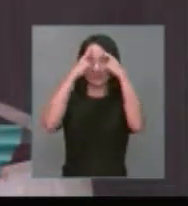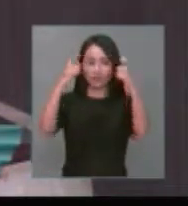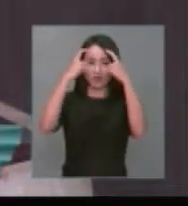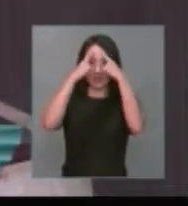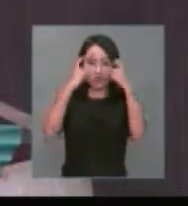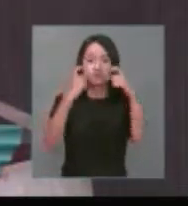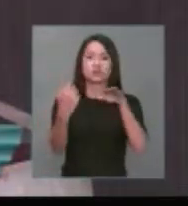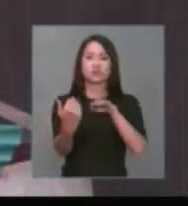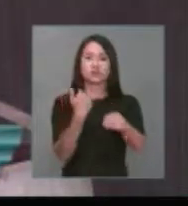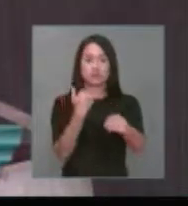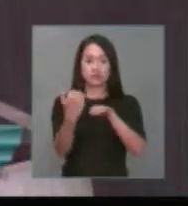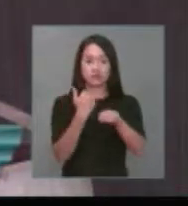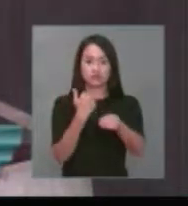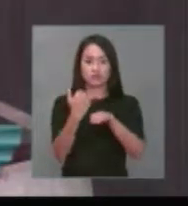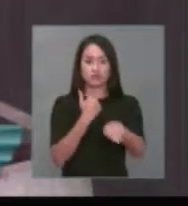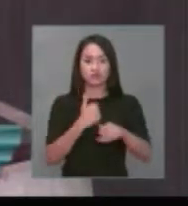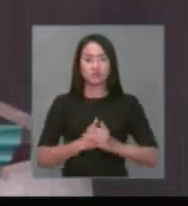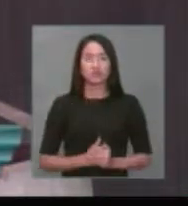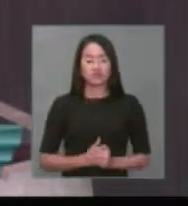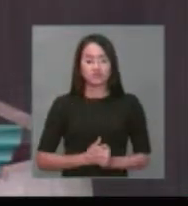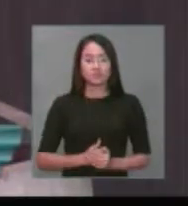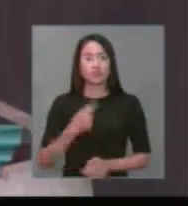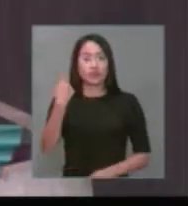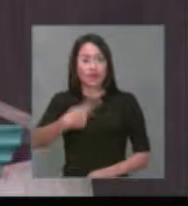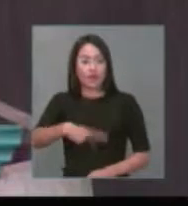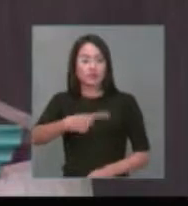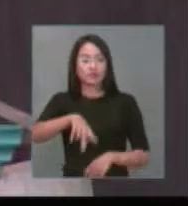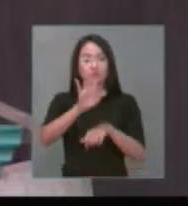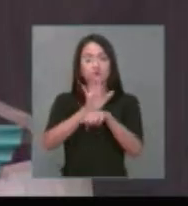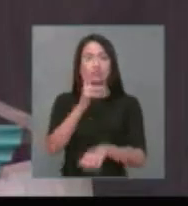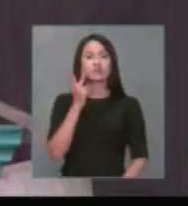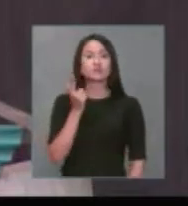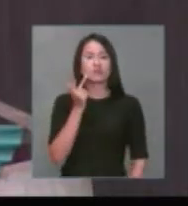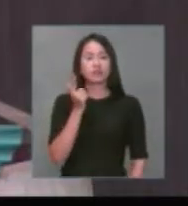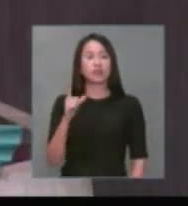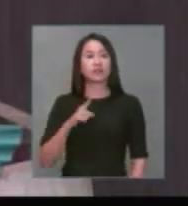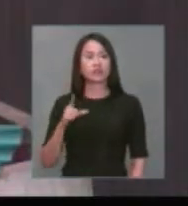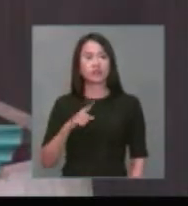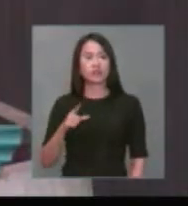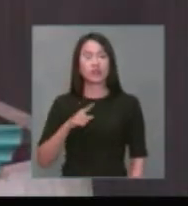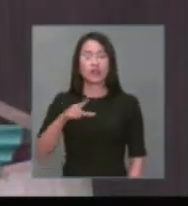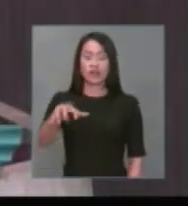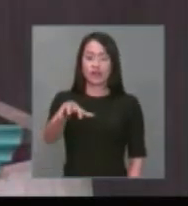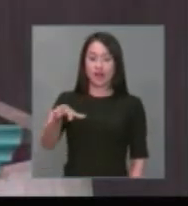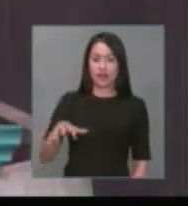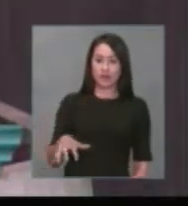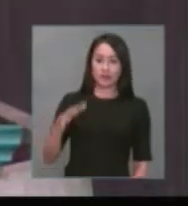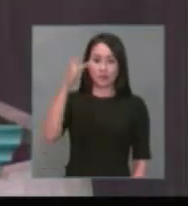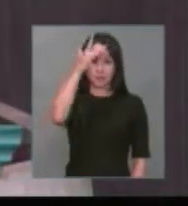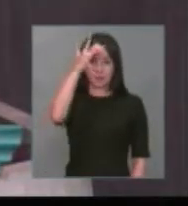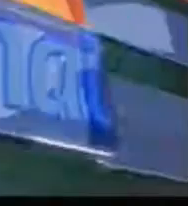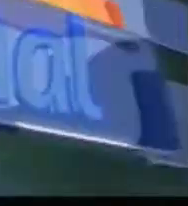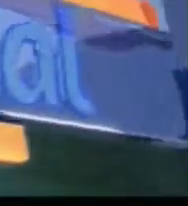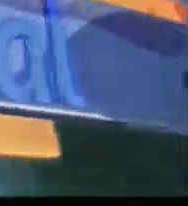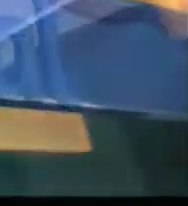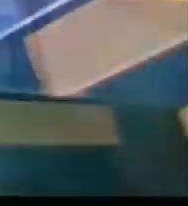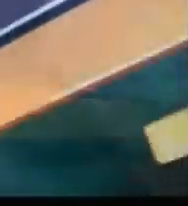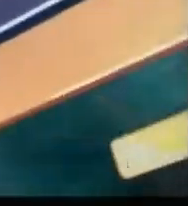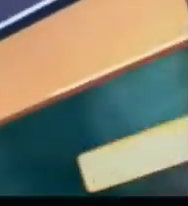sejam respeitados e as políticas públicas funcionem, para que suas limitações sejam mínimas ou